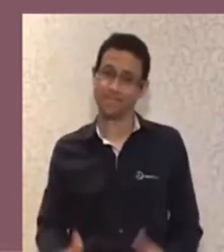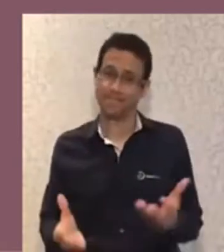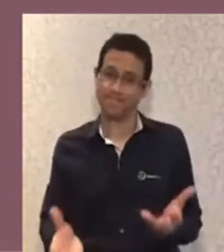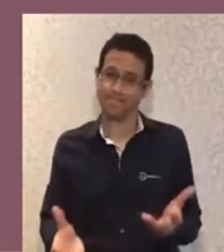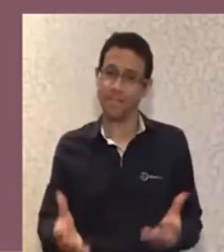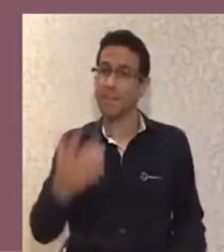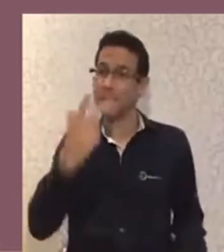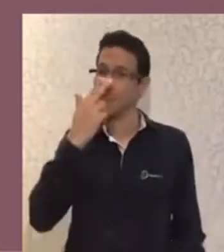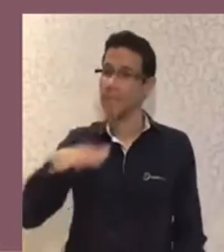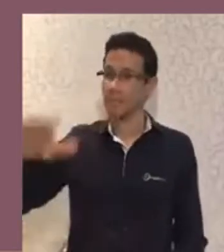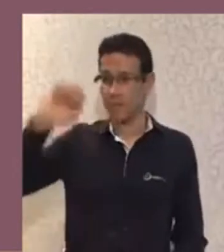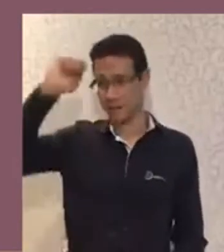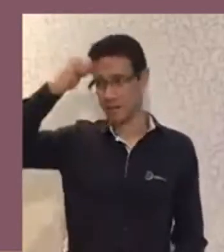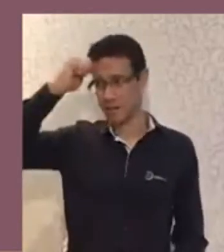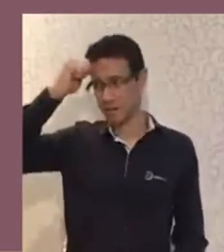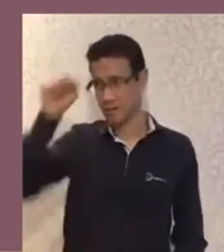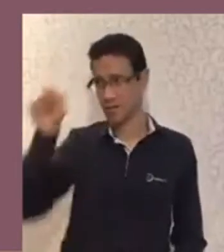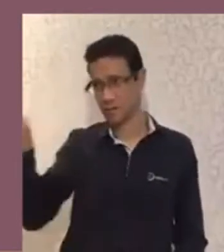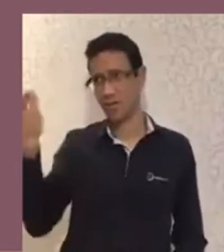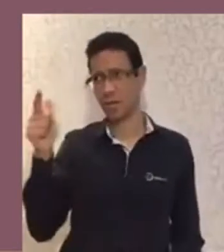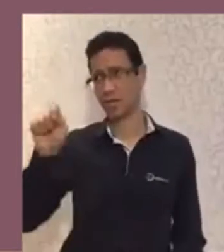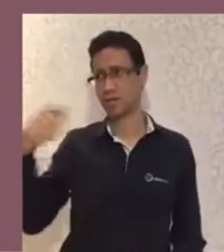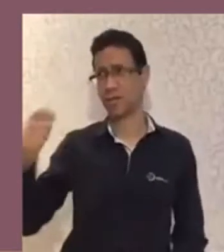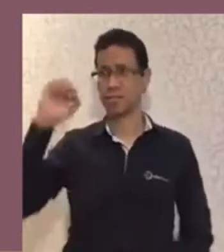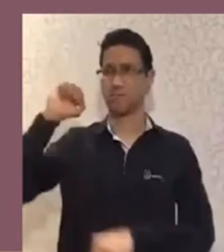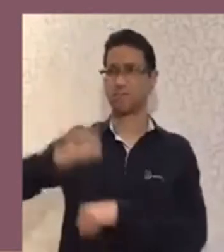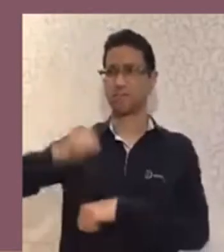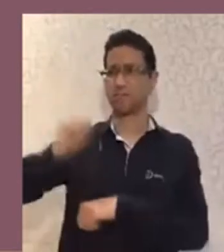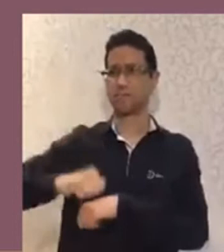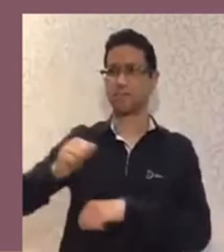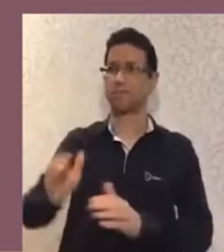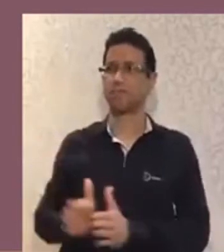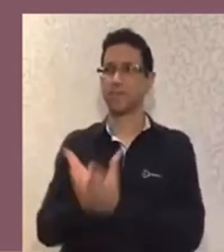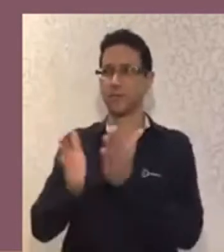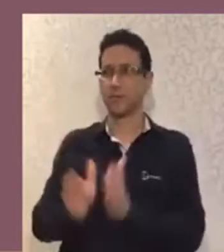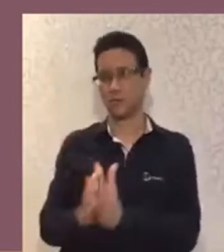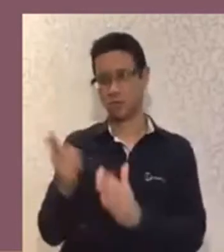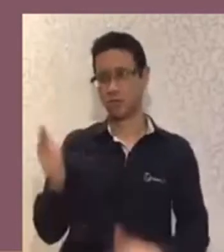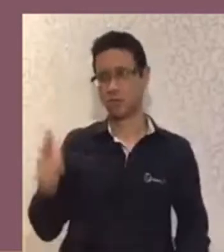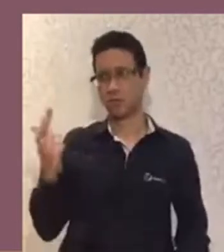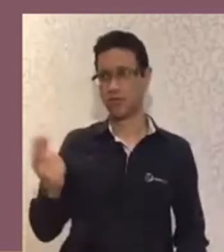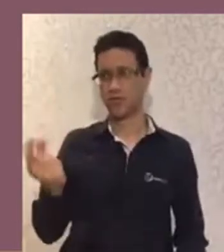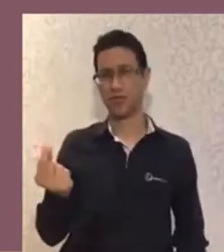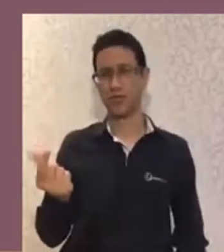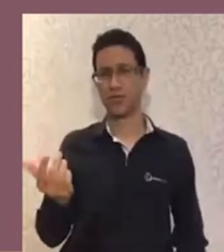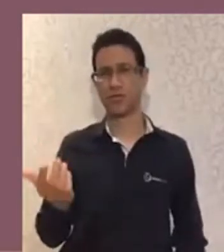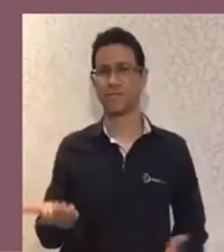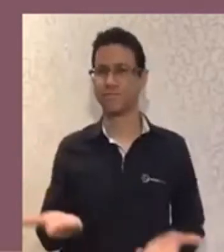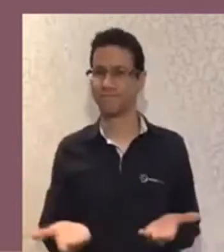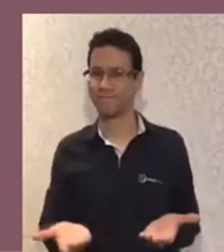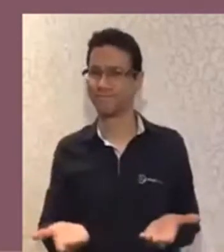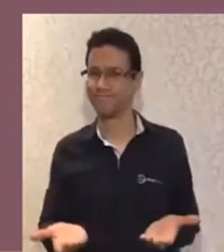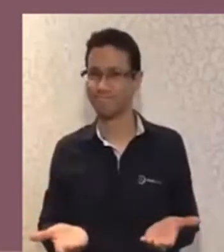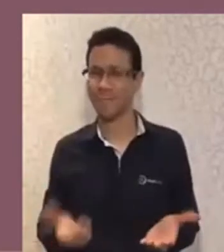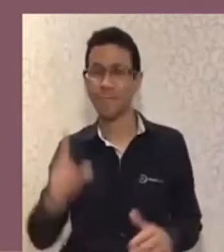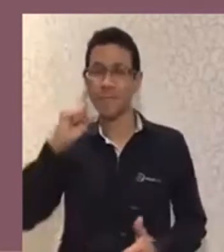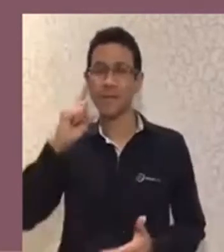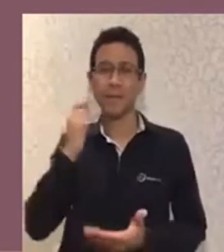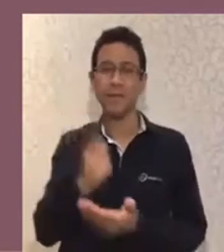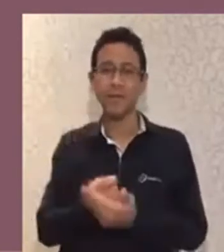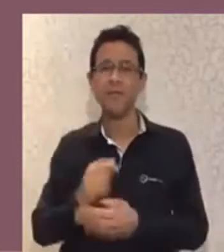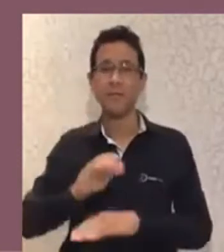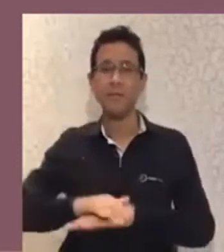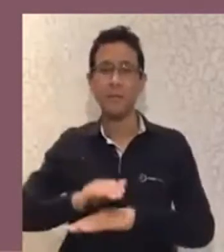ter dinheiro para comprar seja lá o que for. E realmente quem vai decidir, eu lembro que numa das